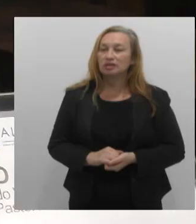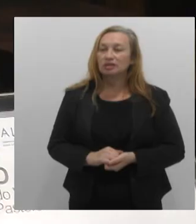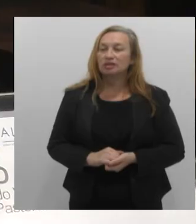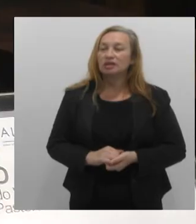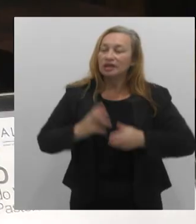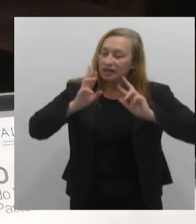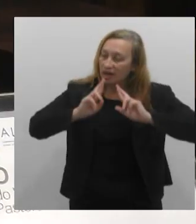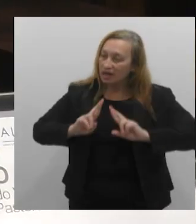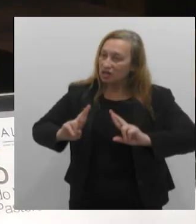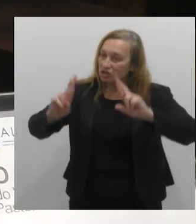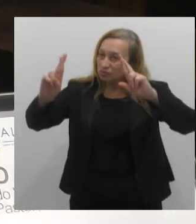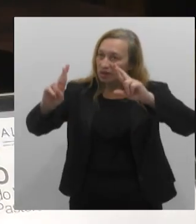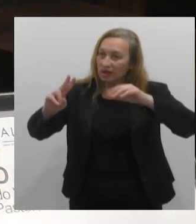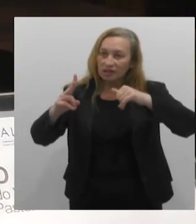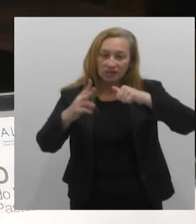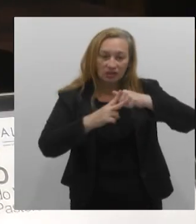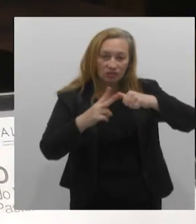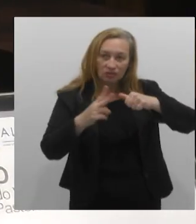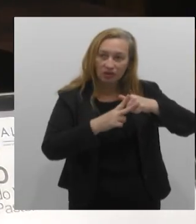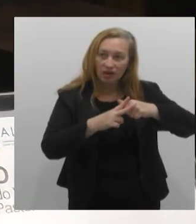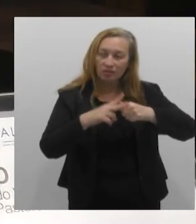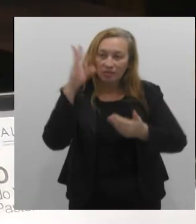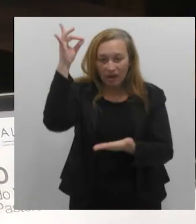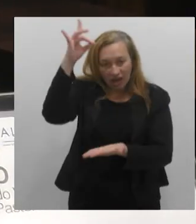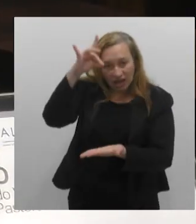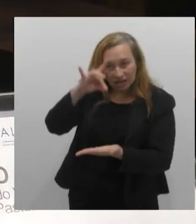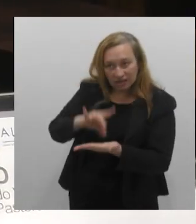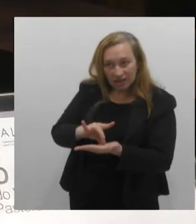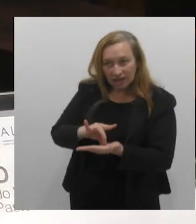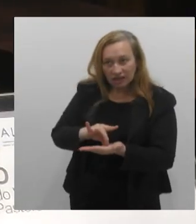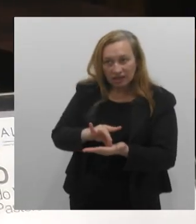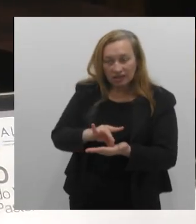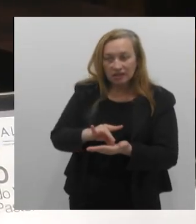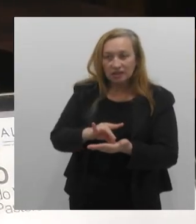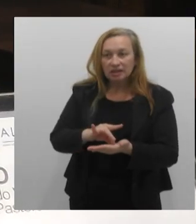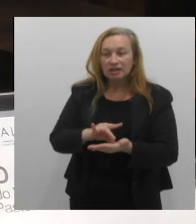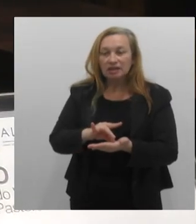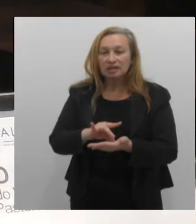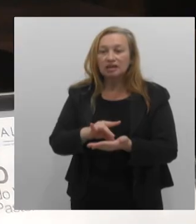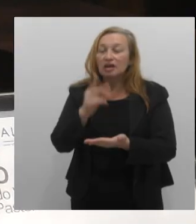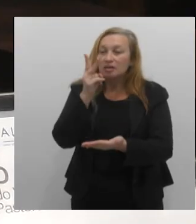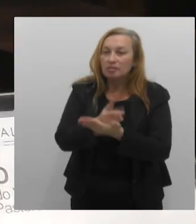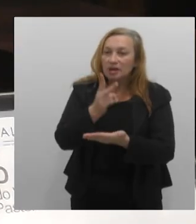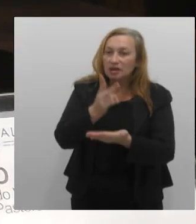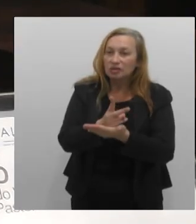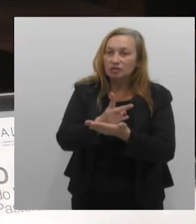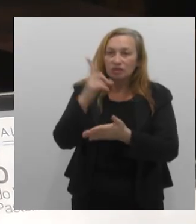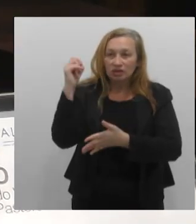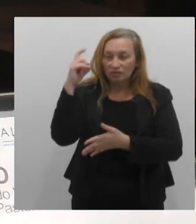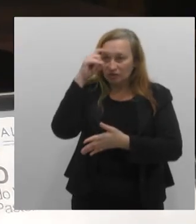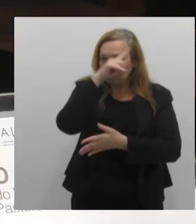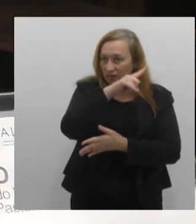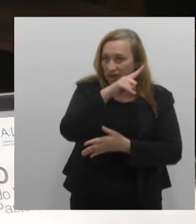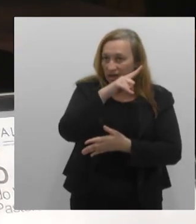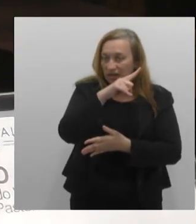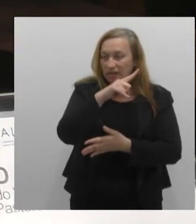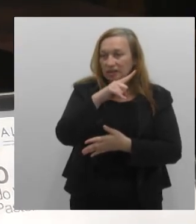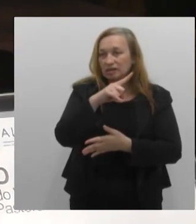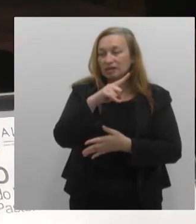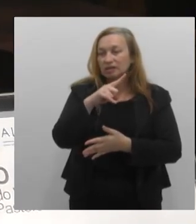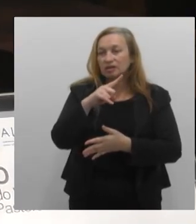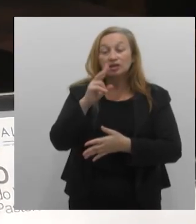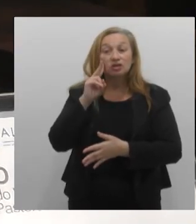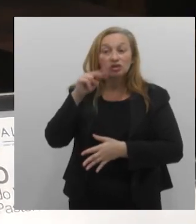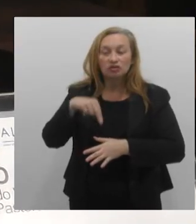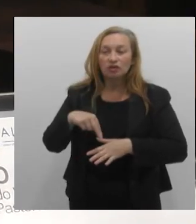esperançar se torne realidade em meio às realidades desafiadoras de ontem e